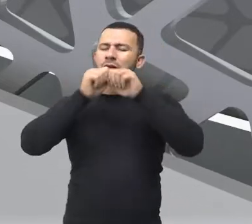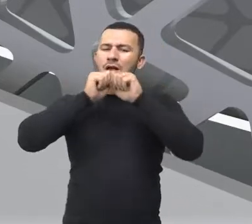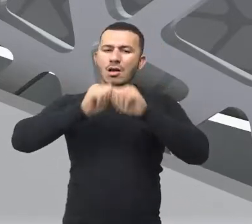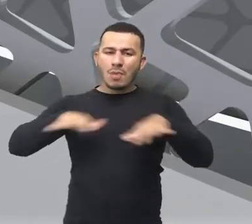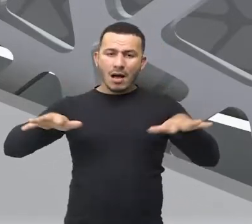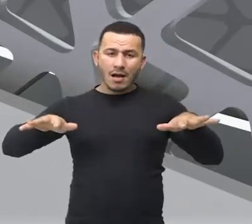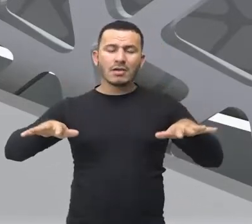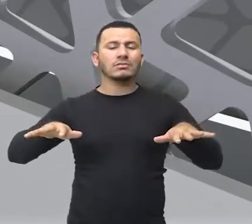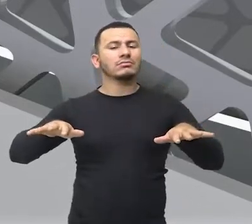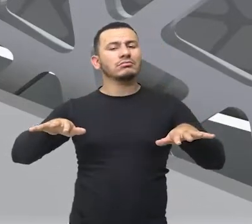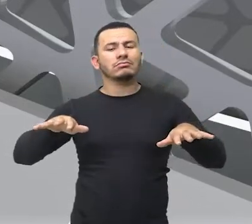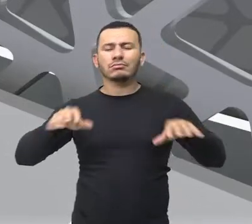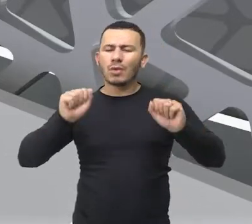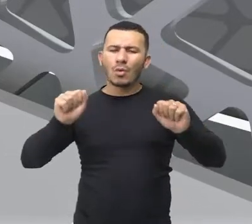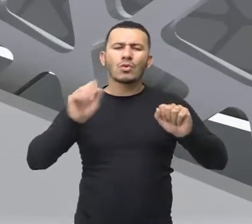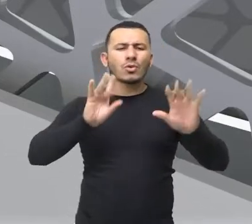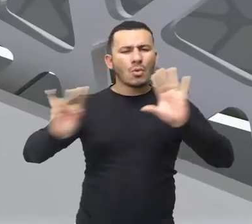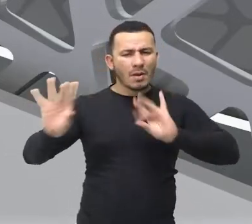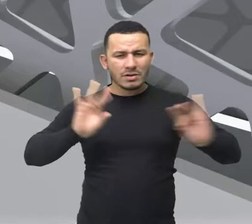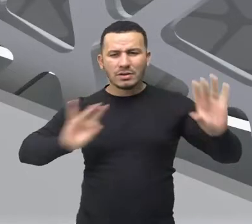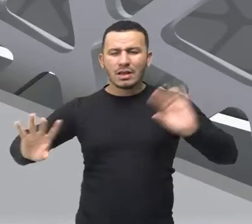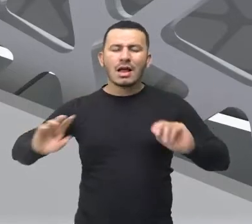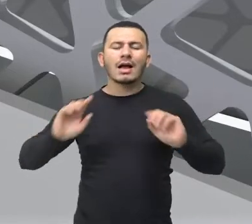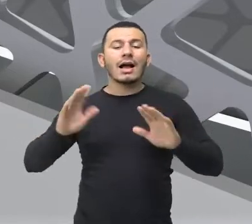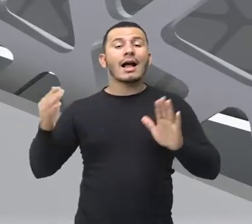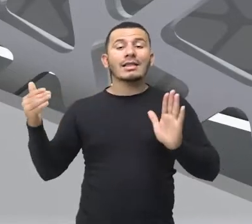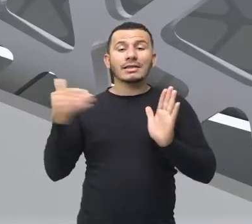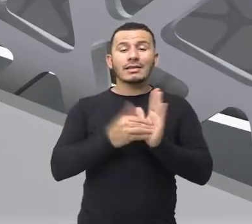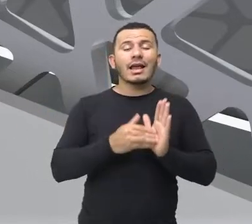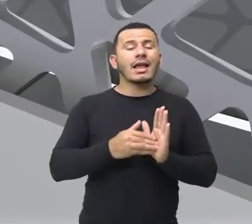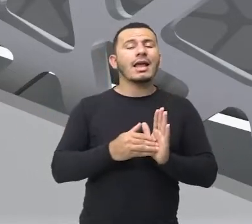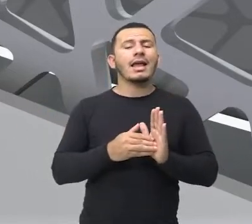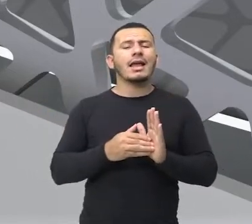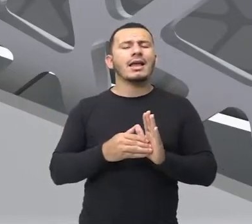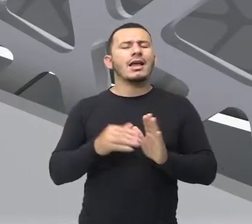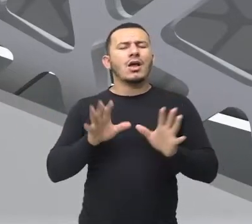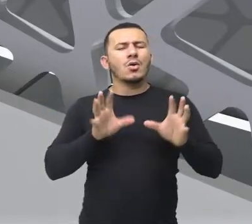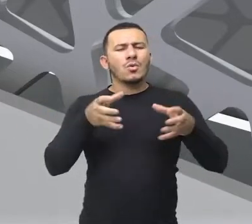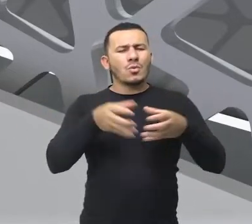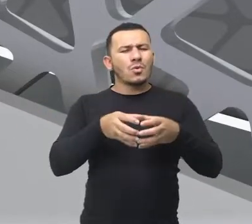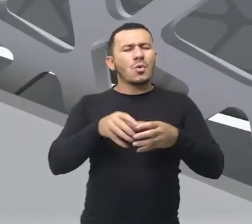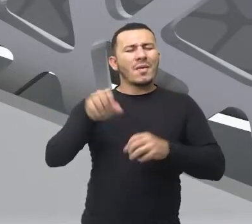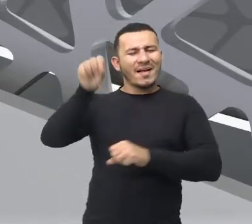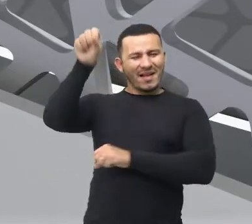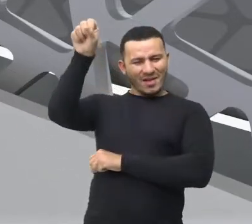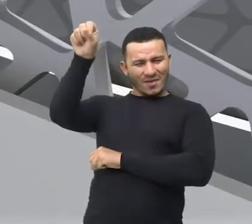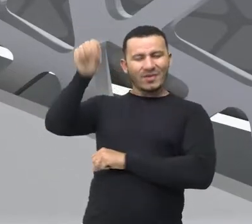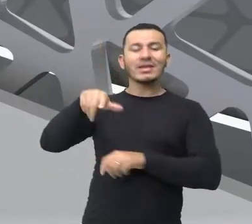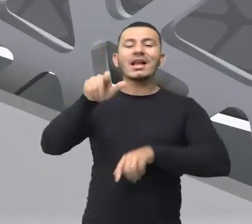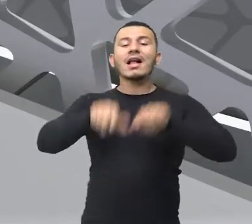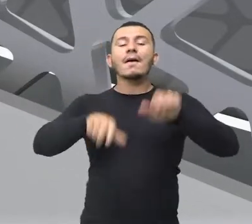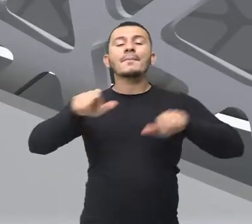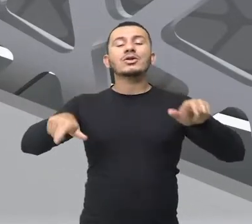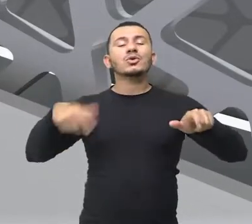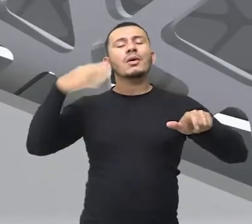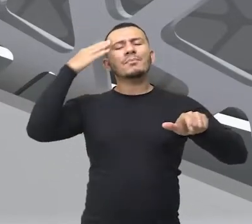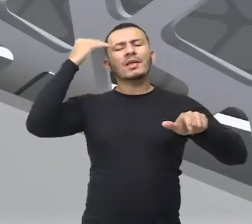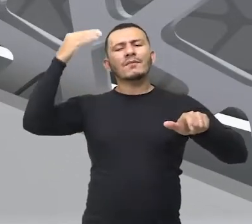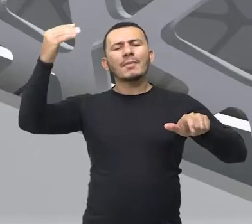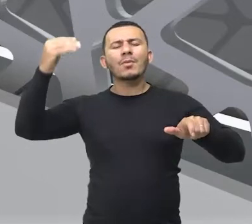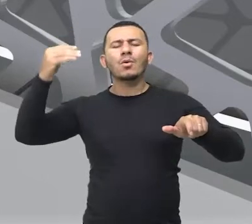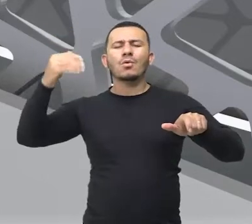pediu que fosse compartilhado esse ato, para que chegasse até os heróis, certo? Aquelas pessoas